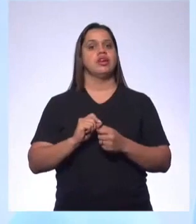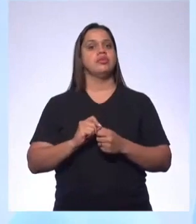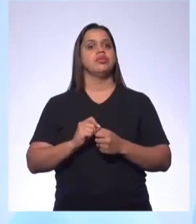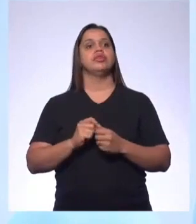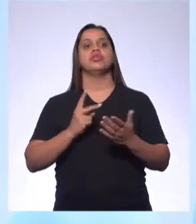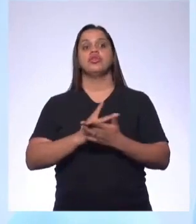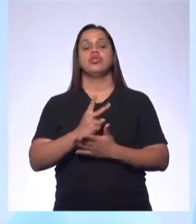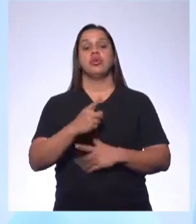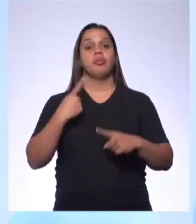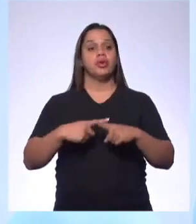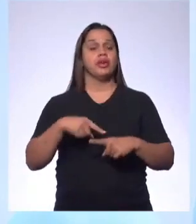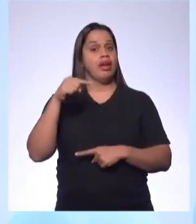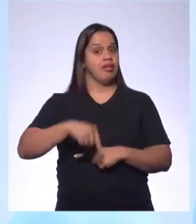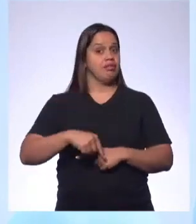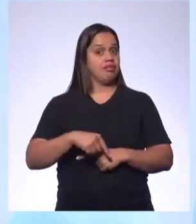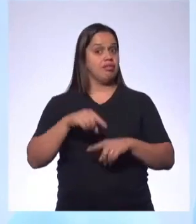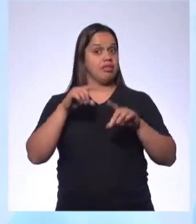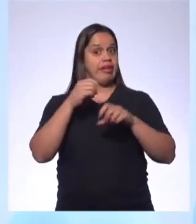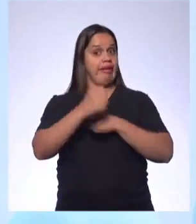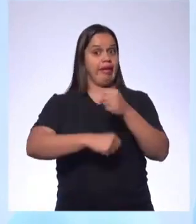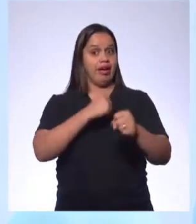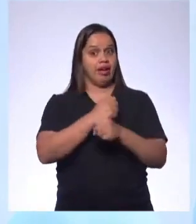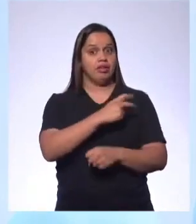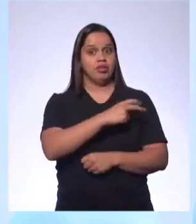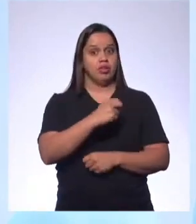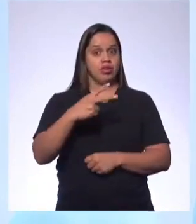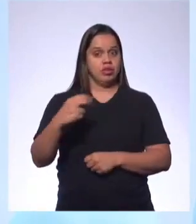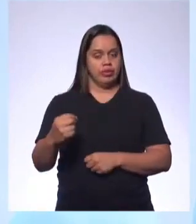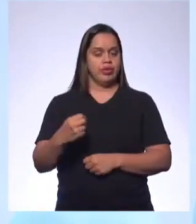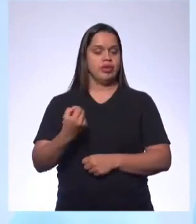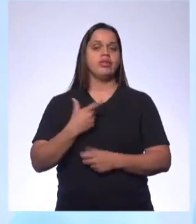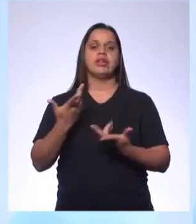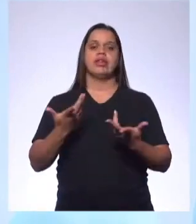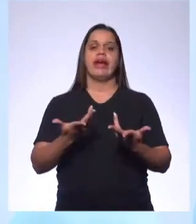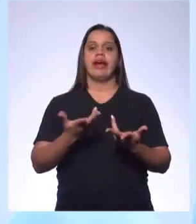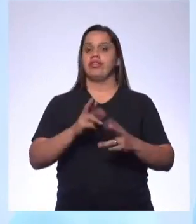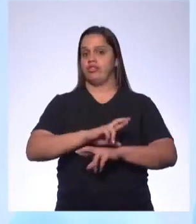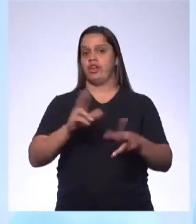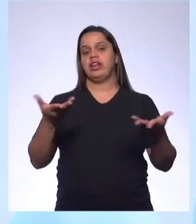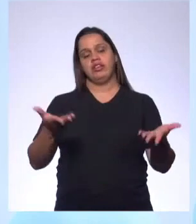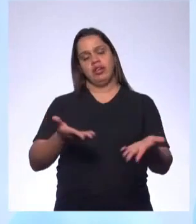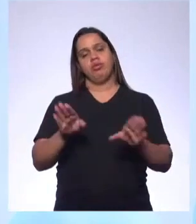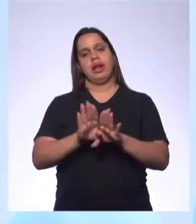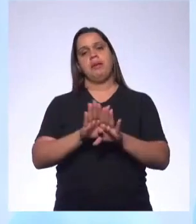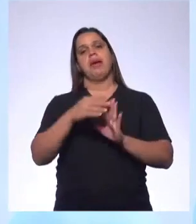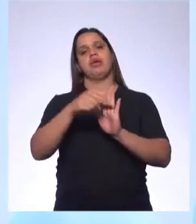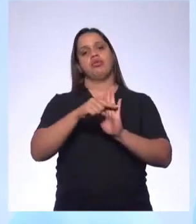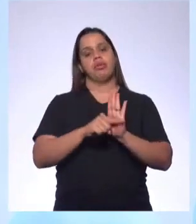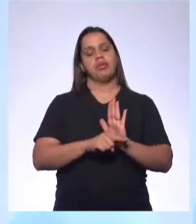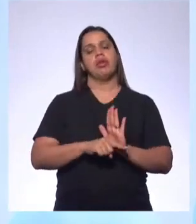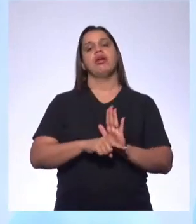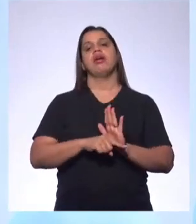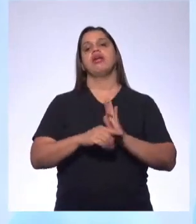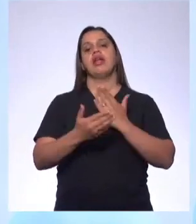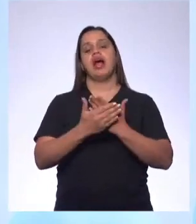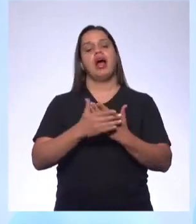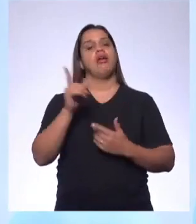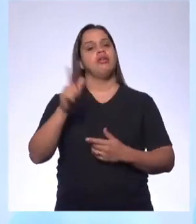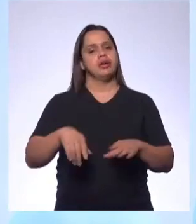em um ano atípico, então a estrutura também é atípica. Nessa aula de hoje, nós vamos falar sobre